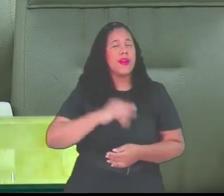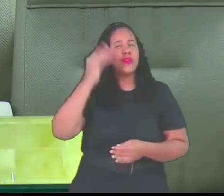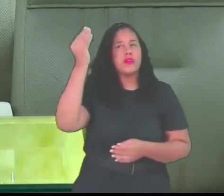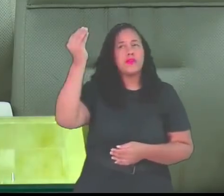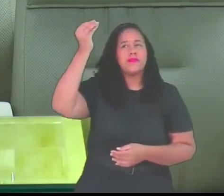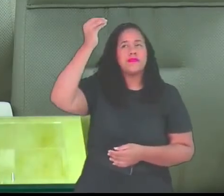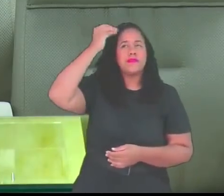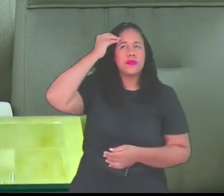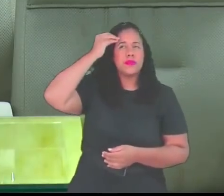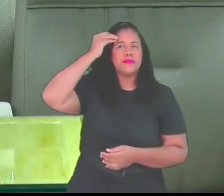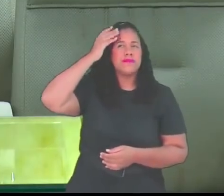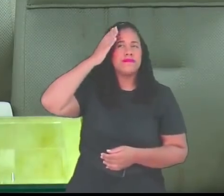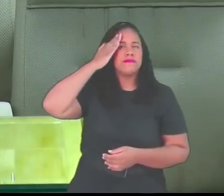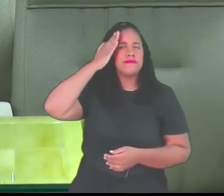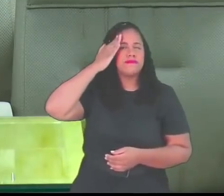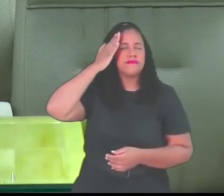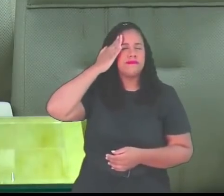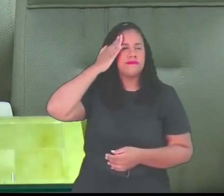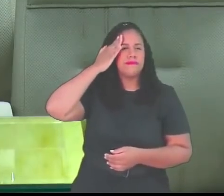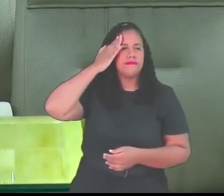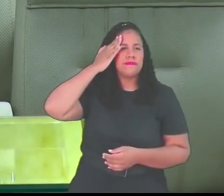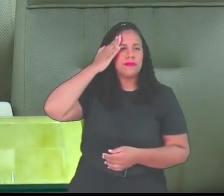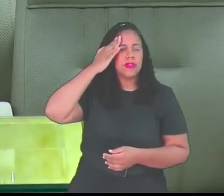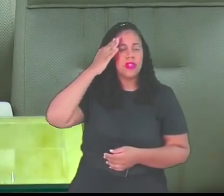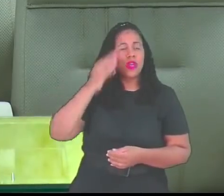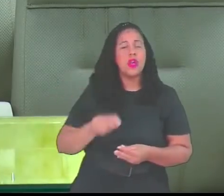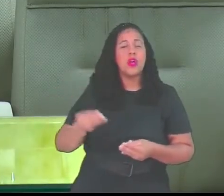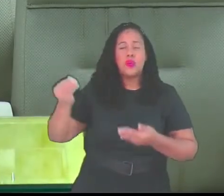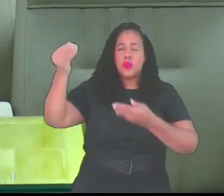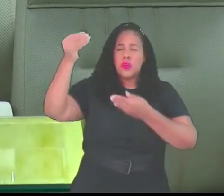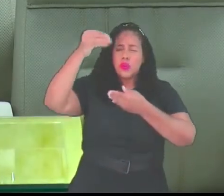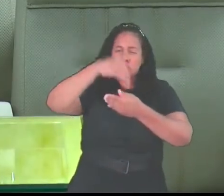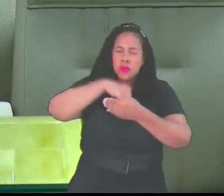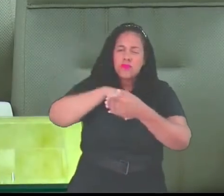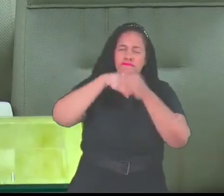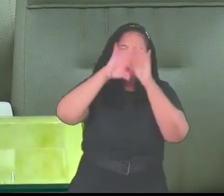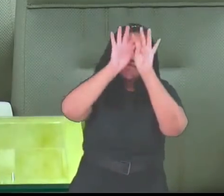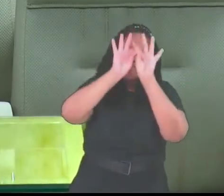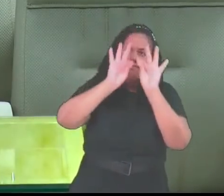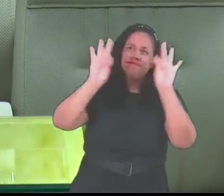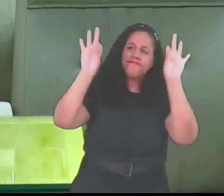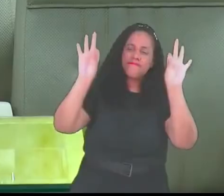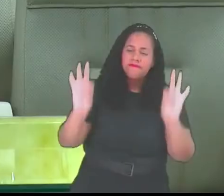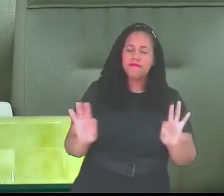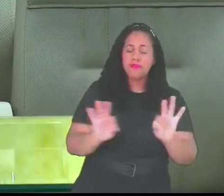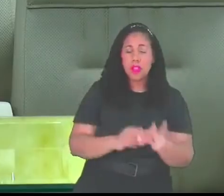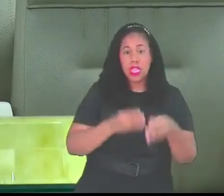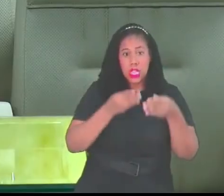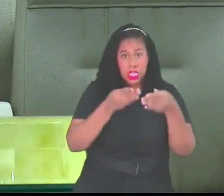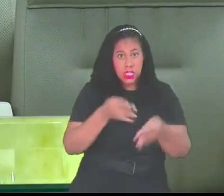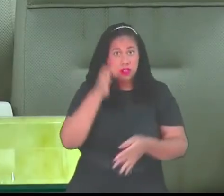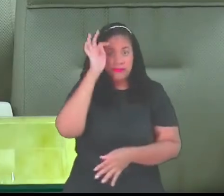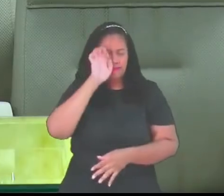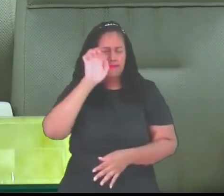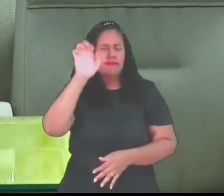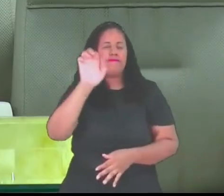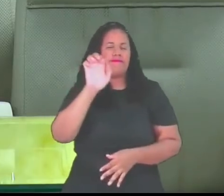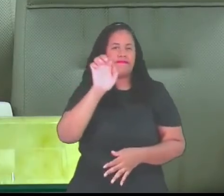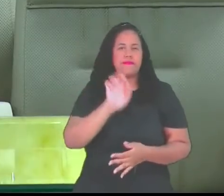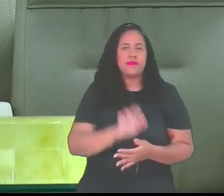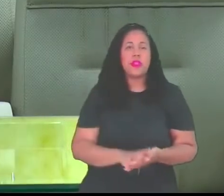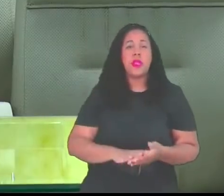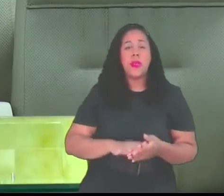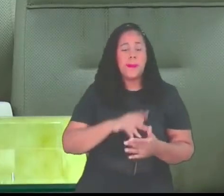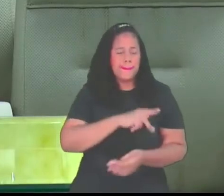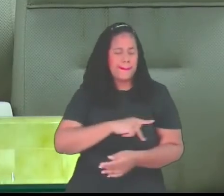mente, Paulo colocou nos seus projetos, Paulo tomou isso como fé, Paulo